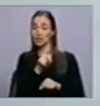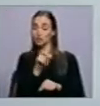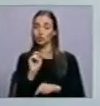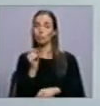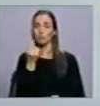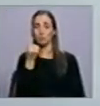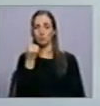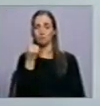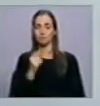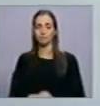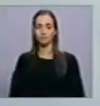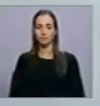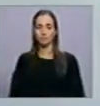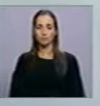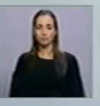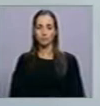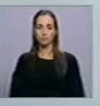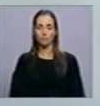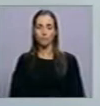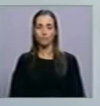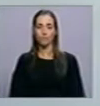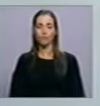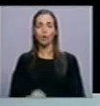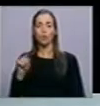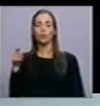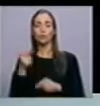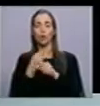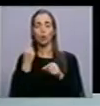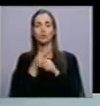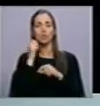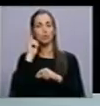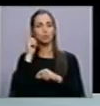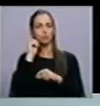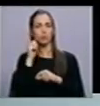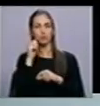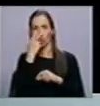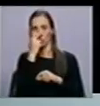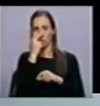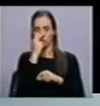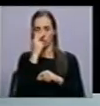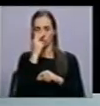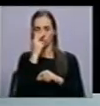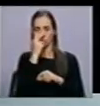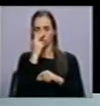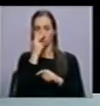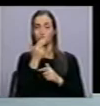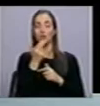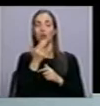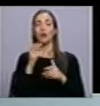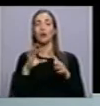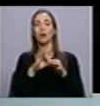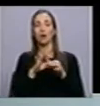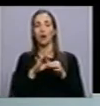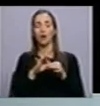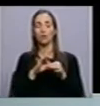foi identificado. Outro aspecto muito curioso deste Gaia 1, deste enxame de estrelas, é que à medida que ele gira à volta do centro da